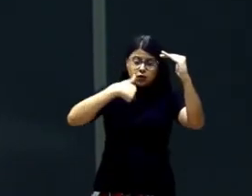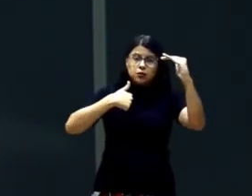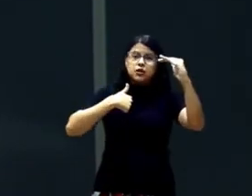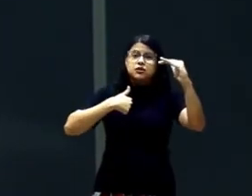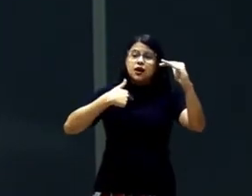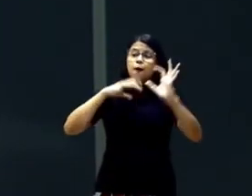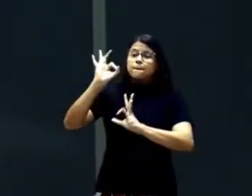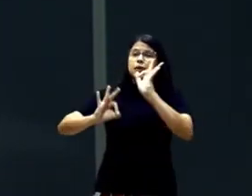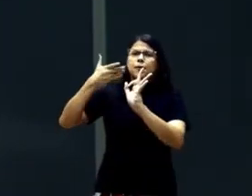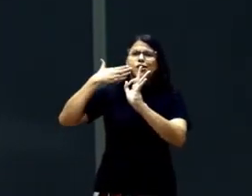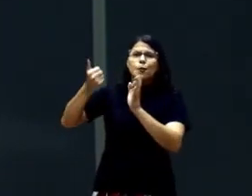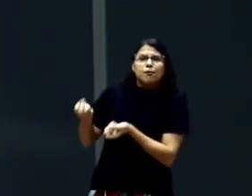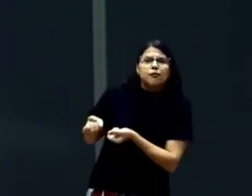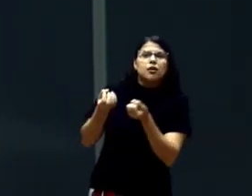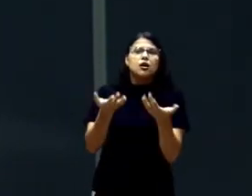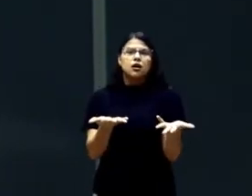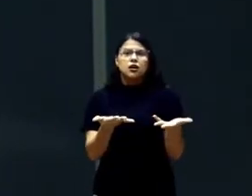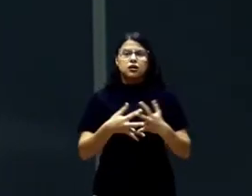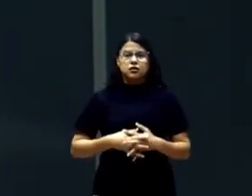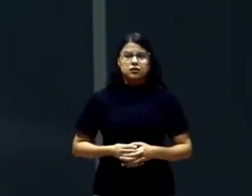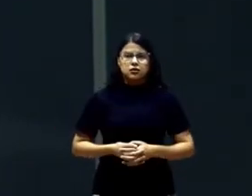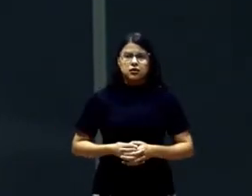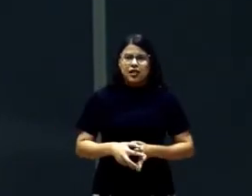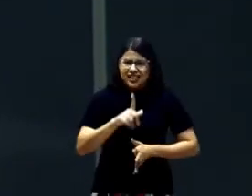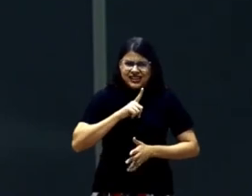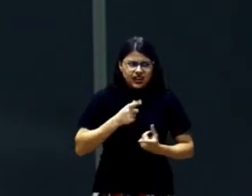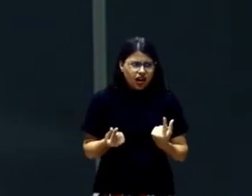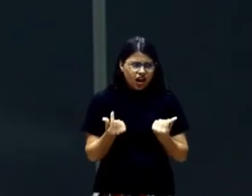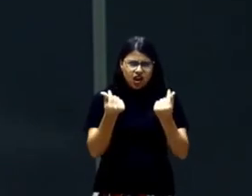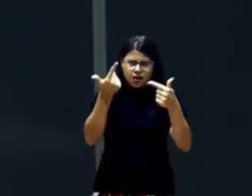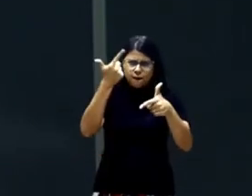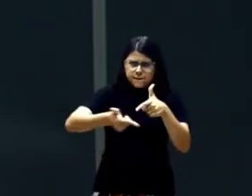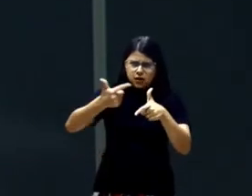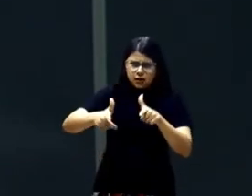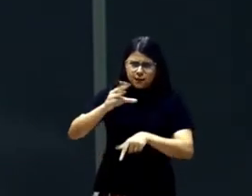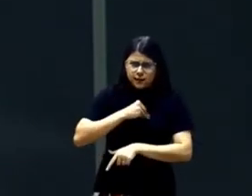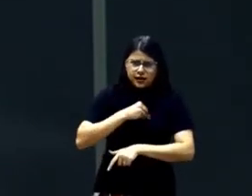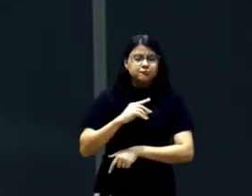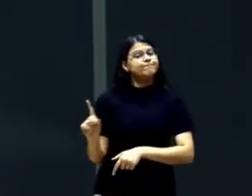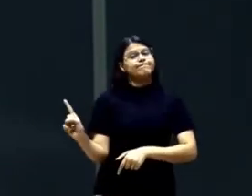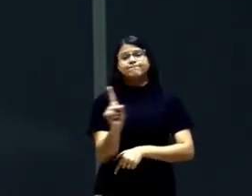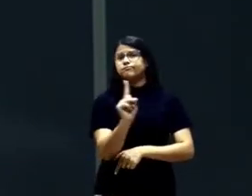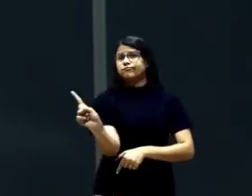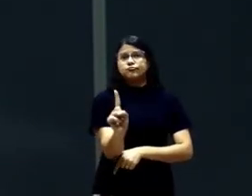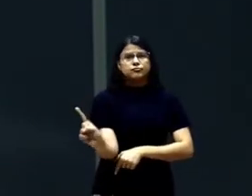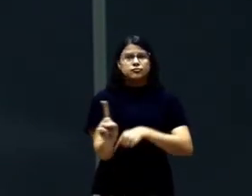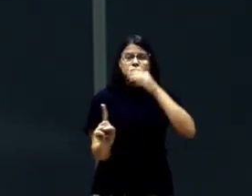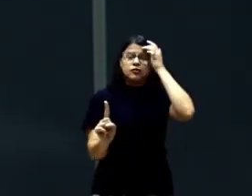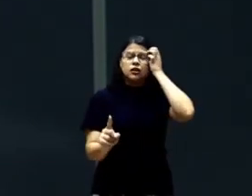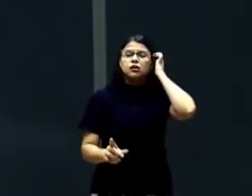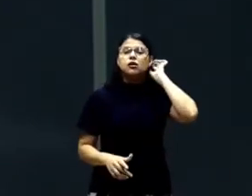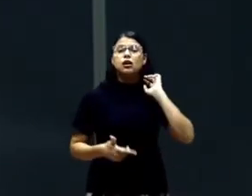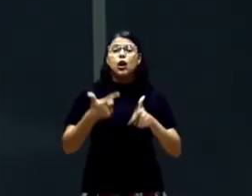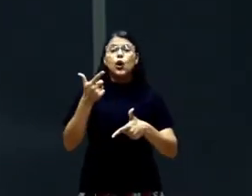preparado para você. Então o ter não é um problema. Nunca foi o problema. O problema